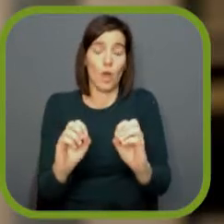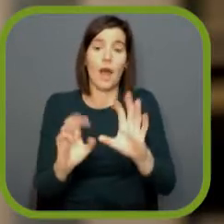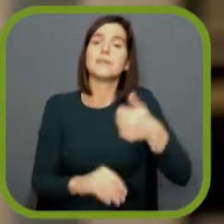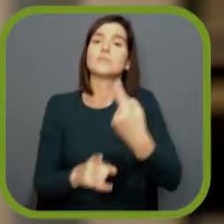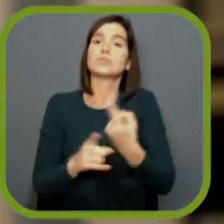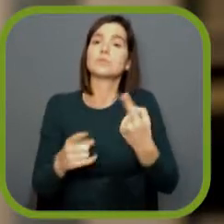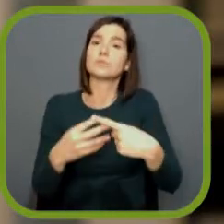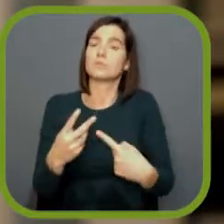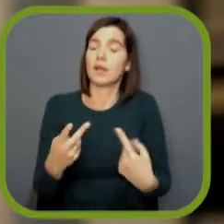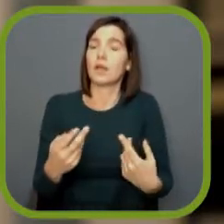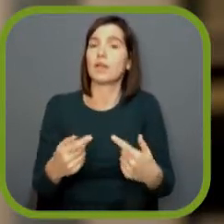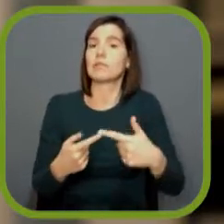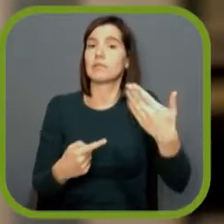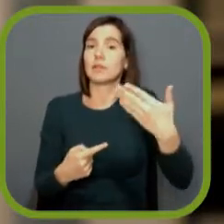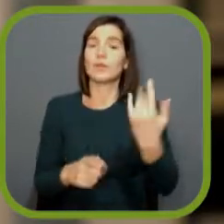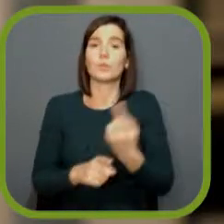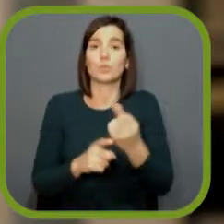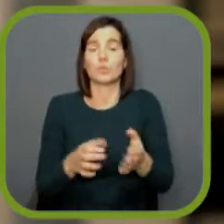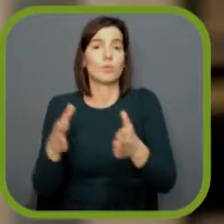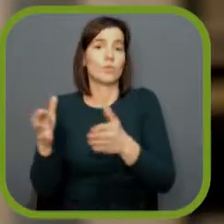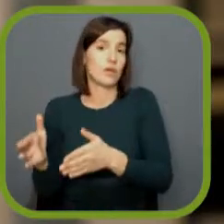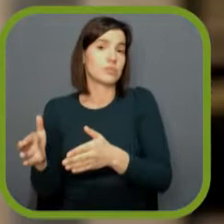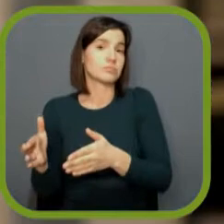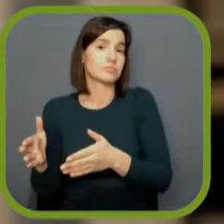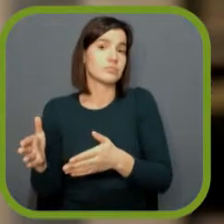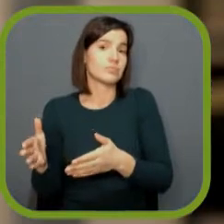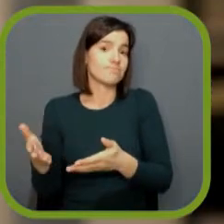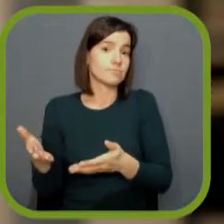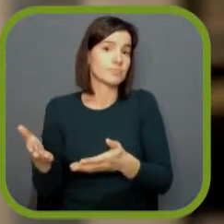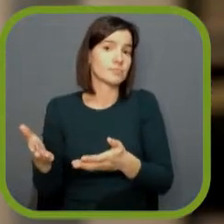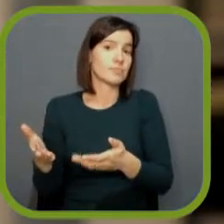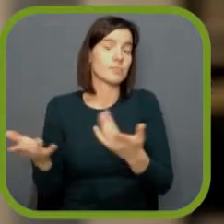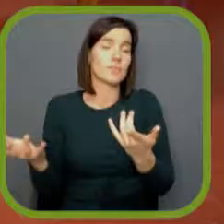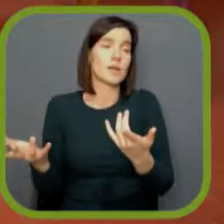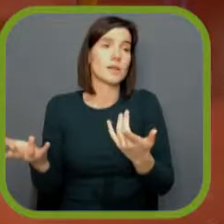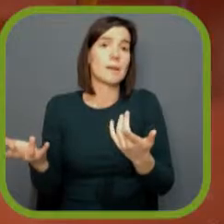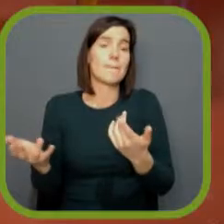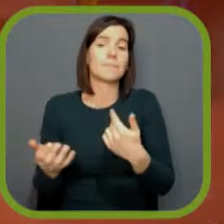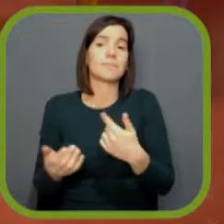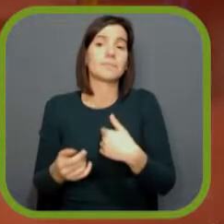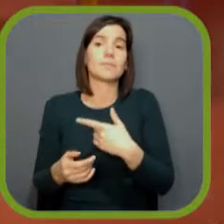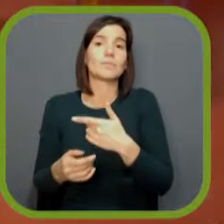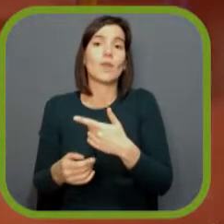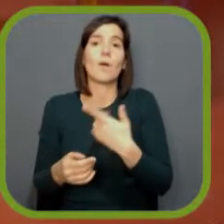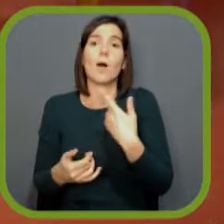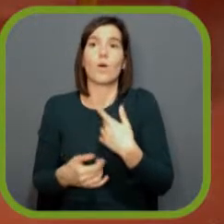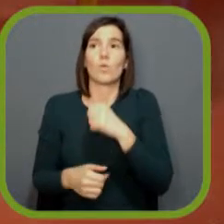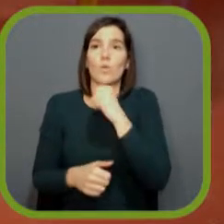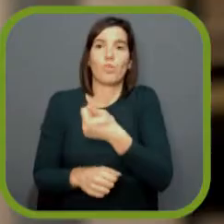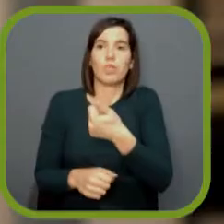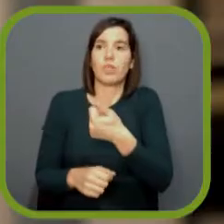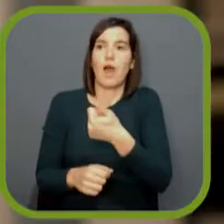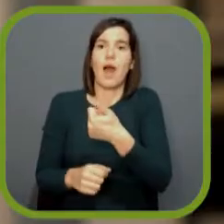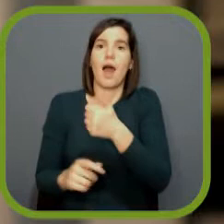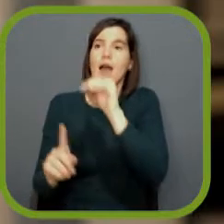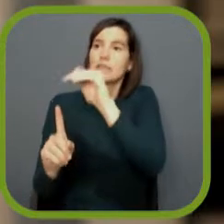mas essencialmente por três coisas. A primeira, por um lado, por a impossibilidade de um fator de dissuasão,